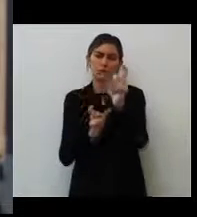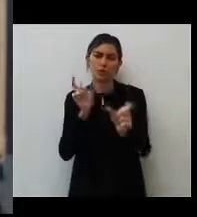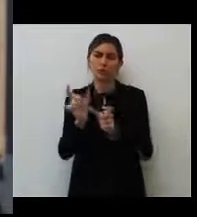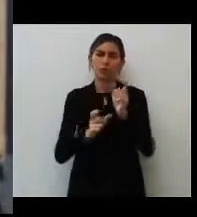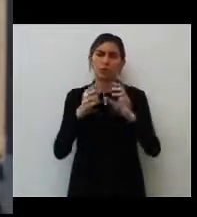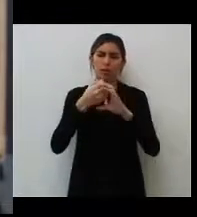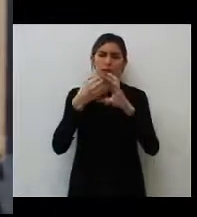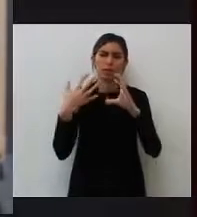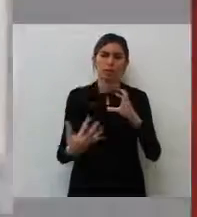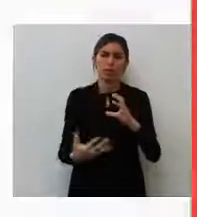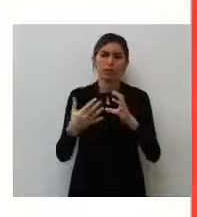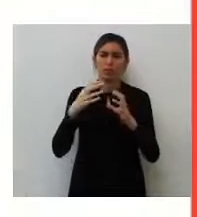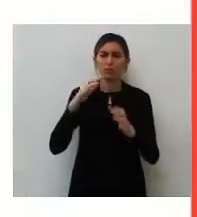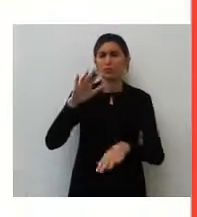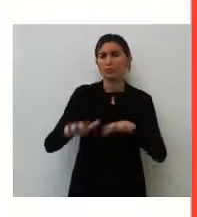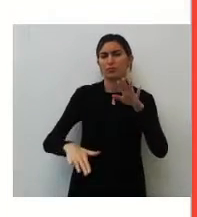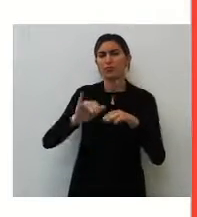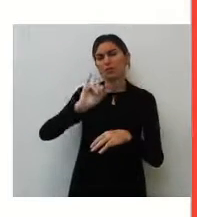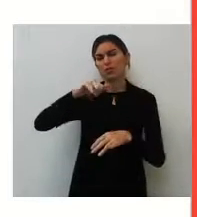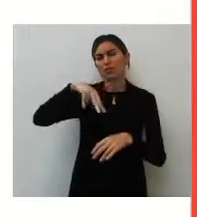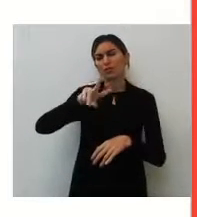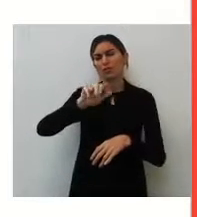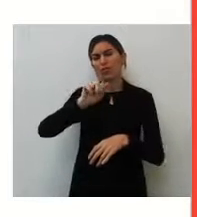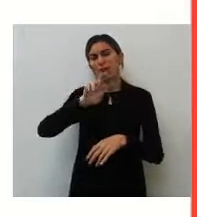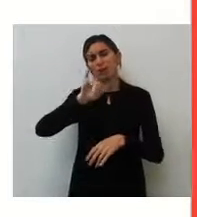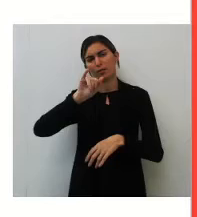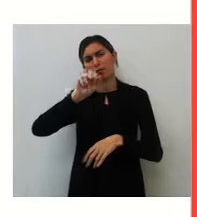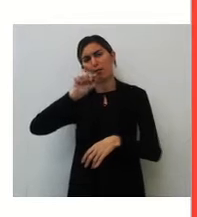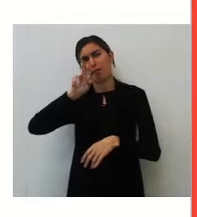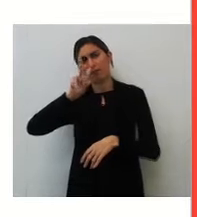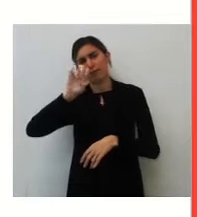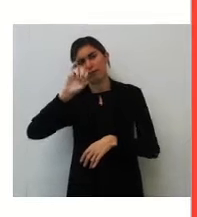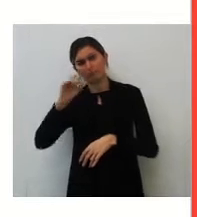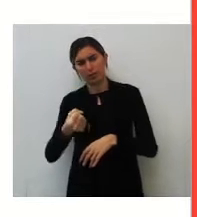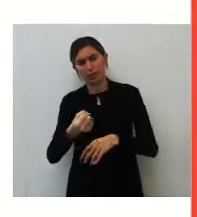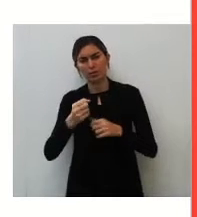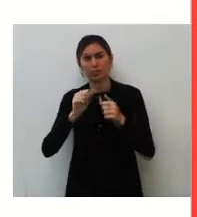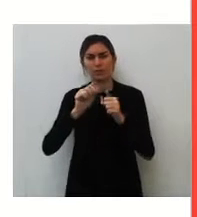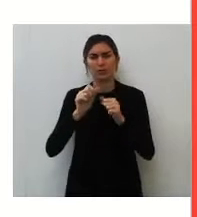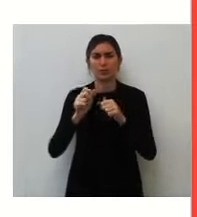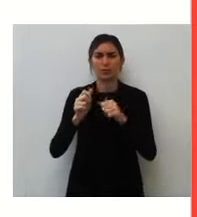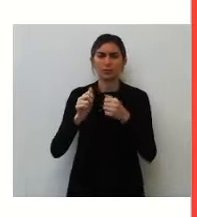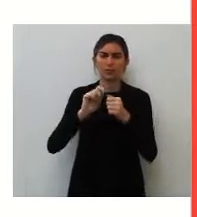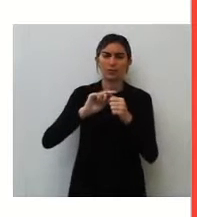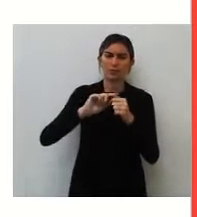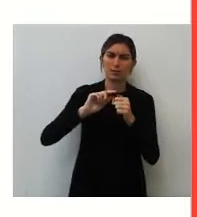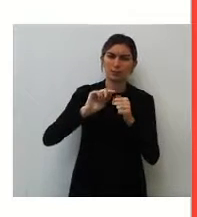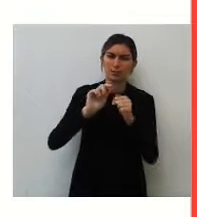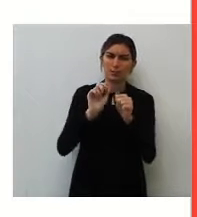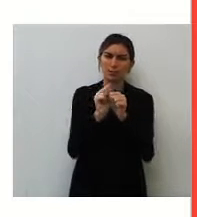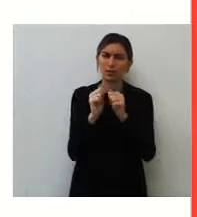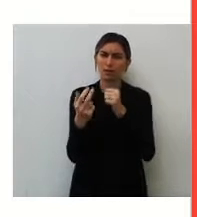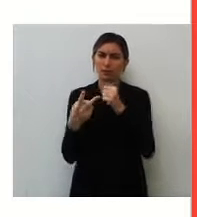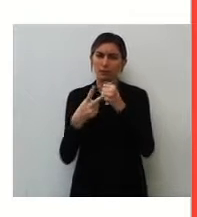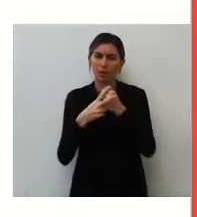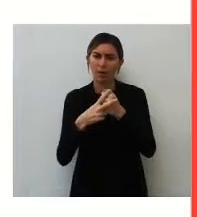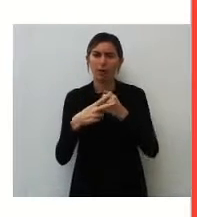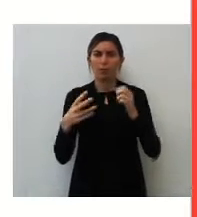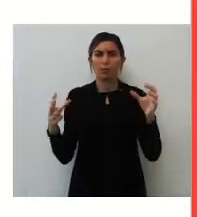palavras que caracterizam como invariáveis a gente viu não foi advérbios conjunções e preposições